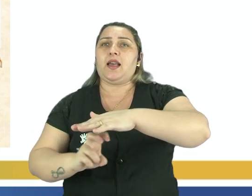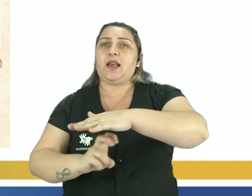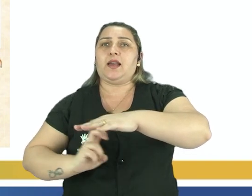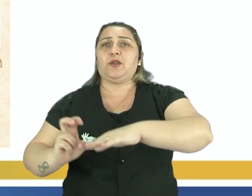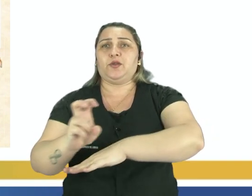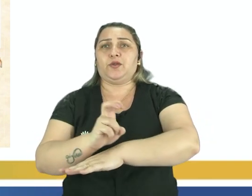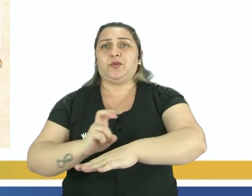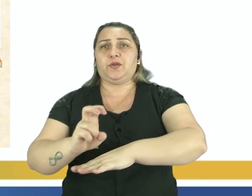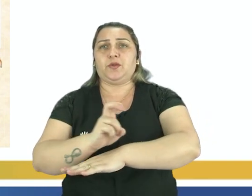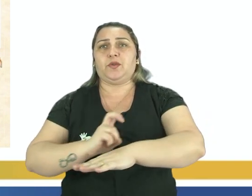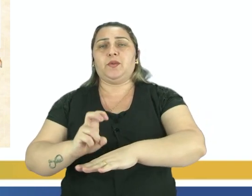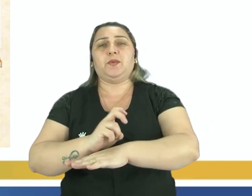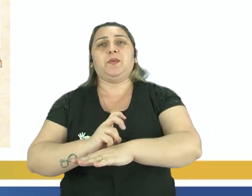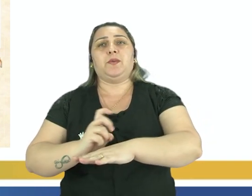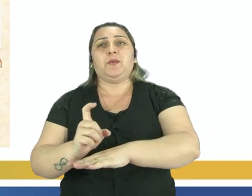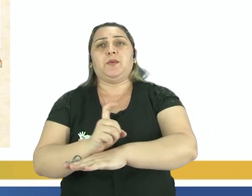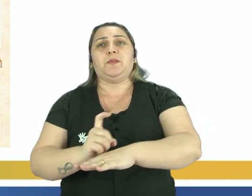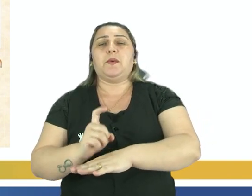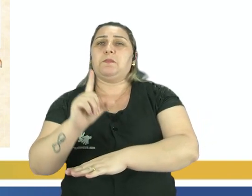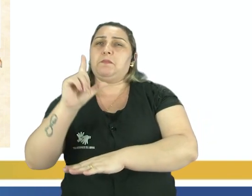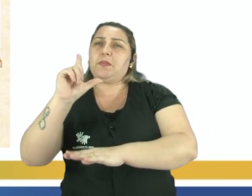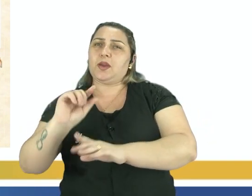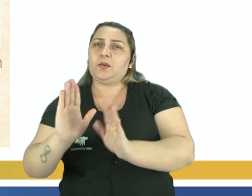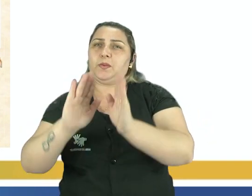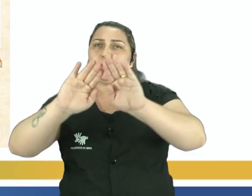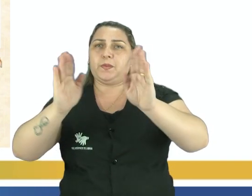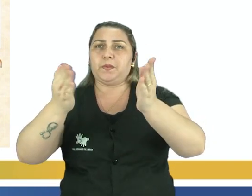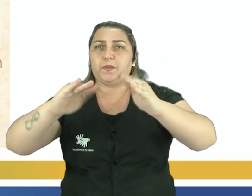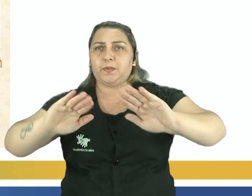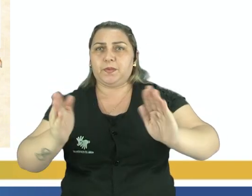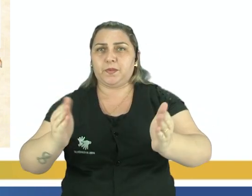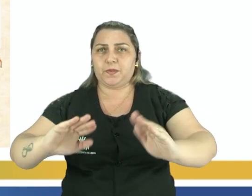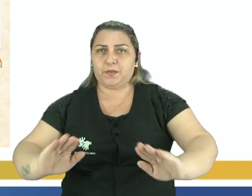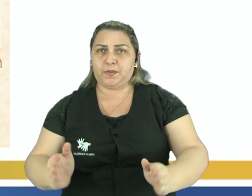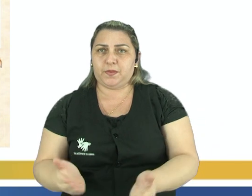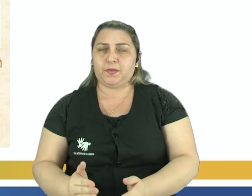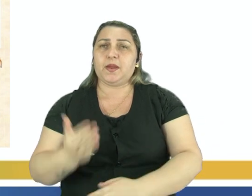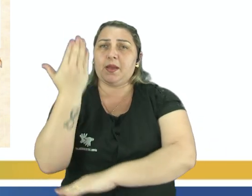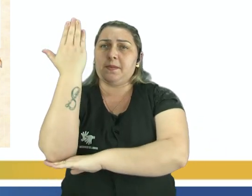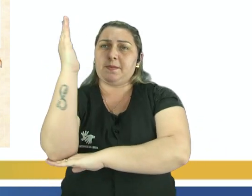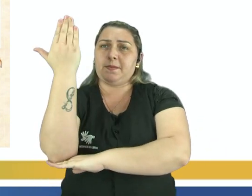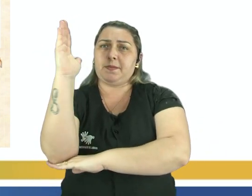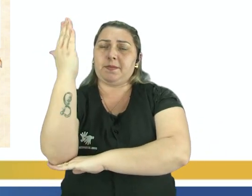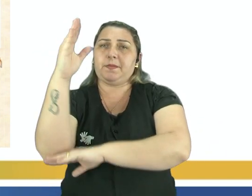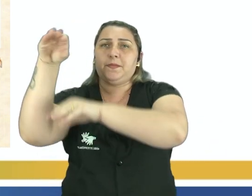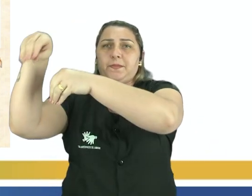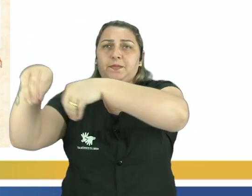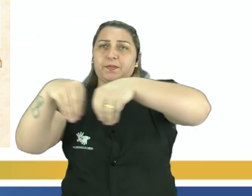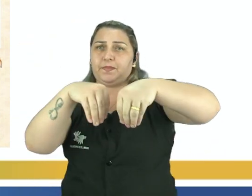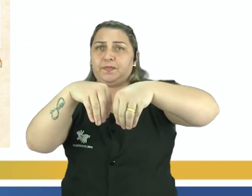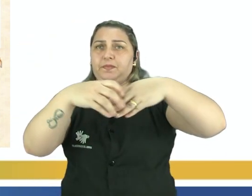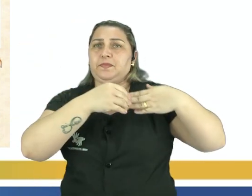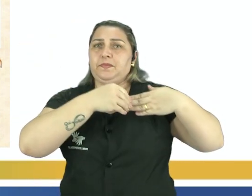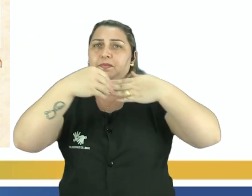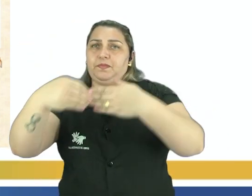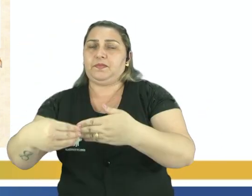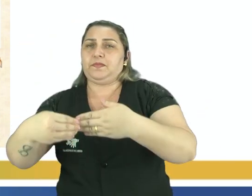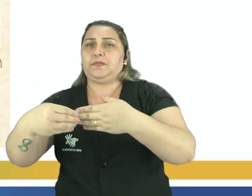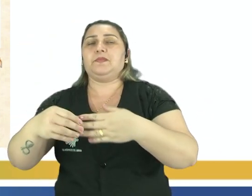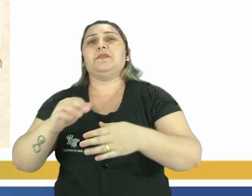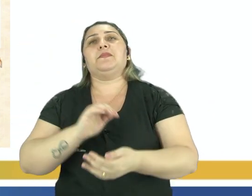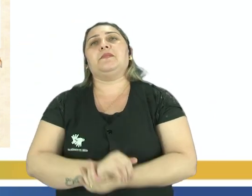pequenas esculturas, tá? Pequenas esculturas em osso e madeira, que eles transportavam consigo, né? Uma